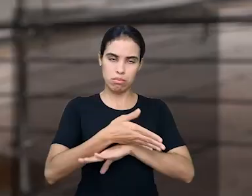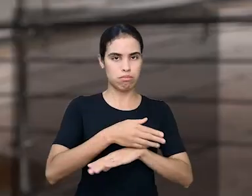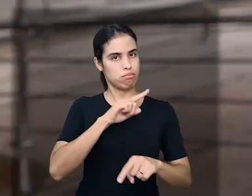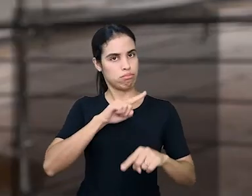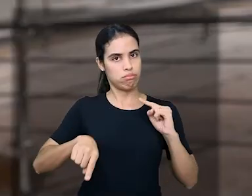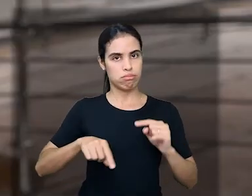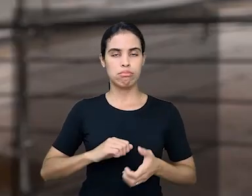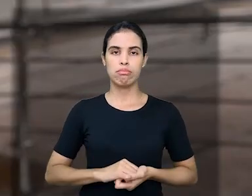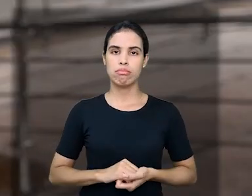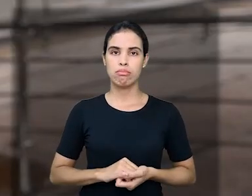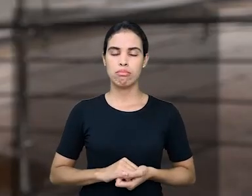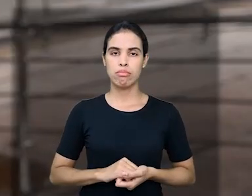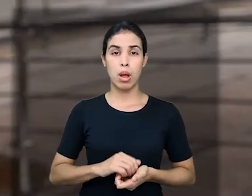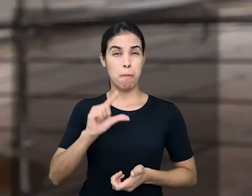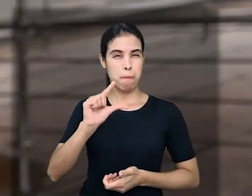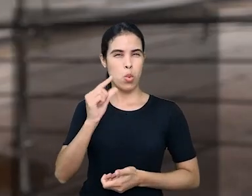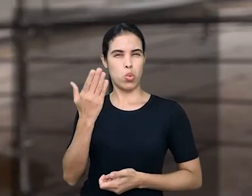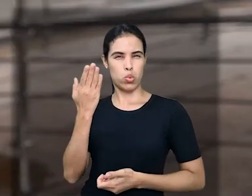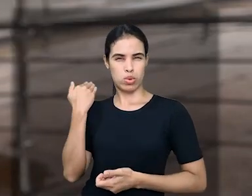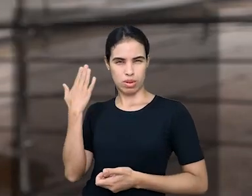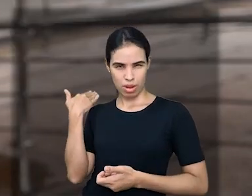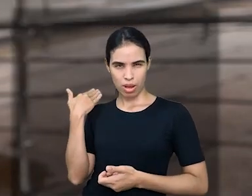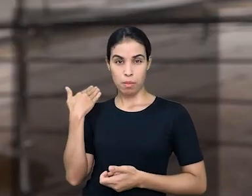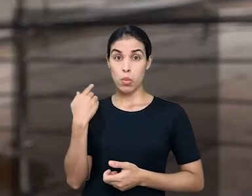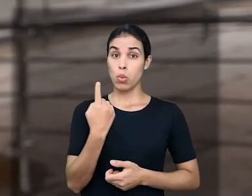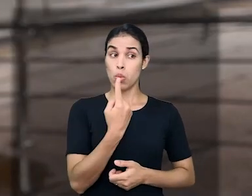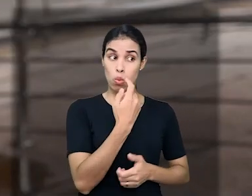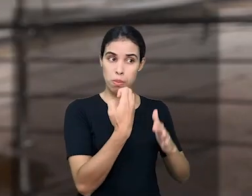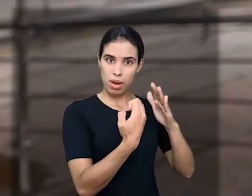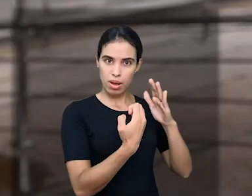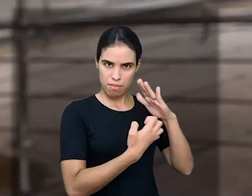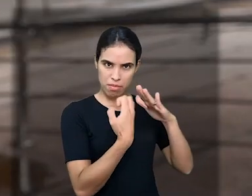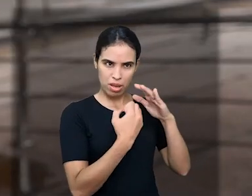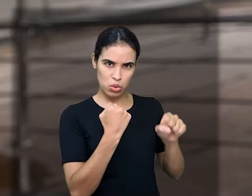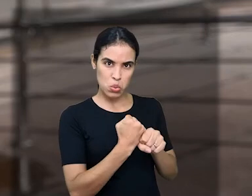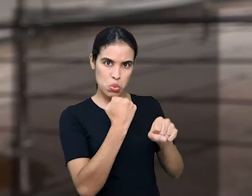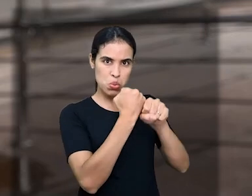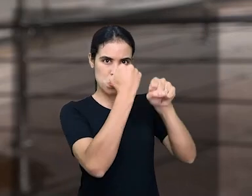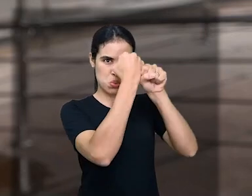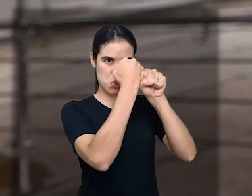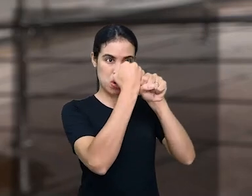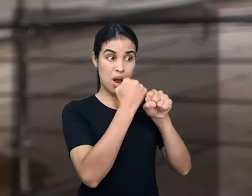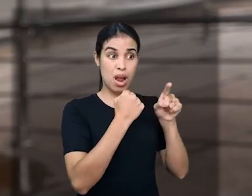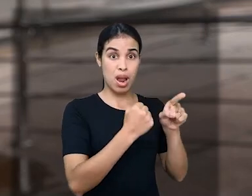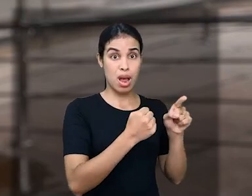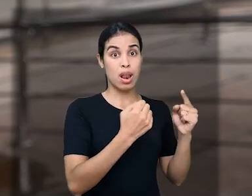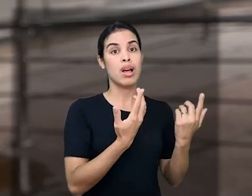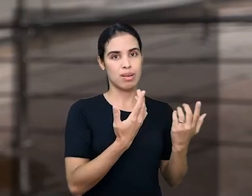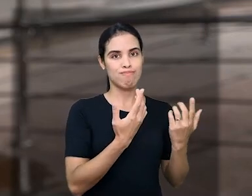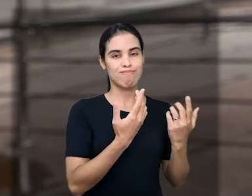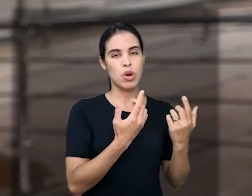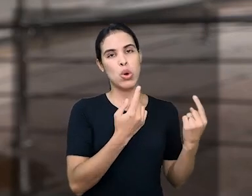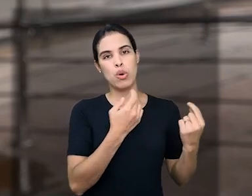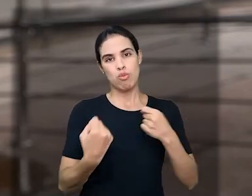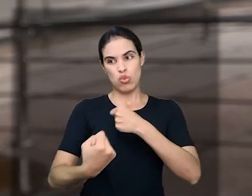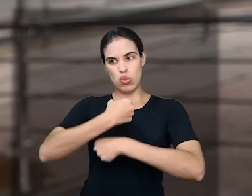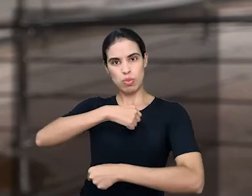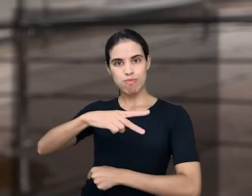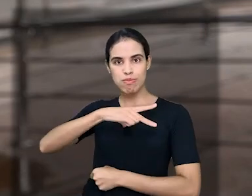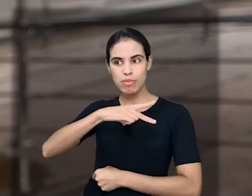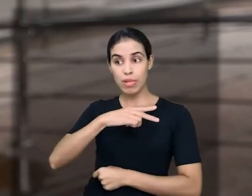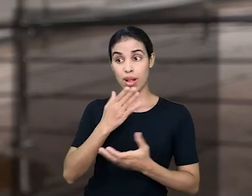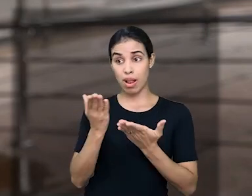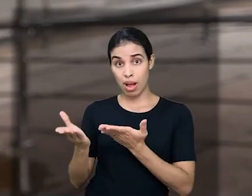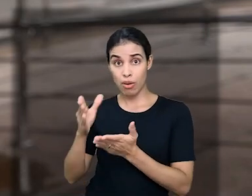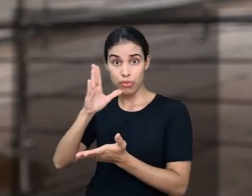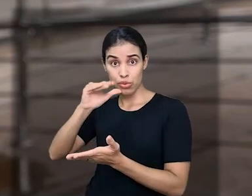dados. Recentemente, a Justiça considerou que uma construtora praticou ilicitude ao violar a privacidade de um